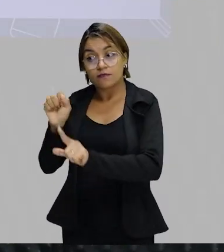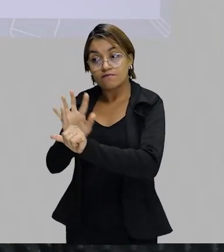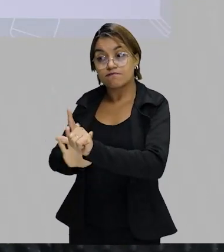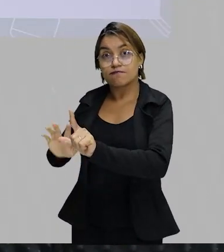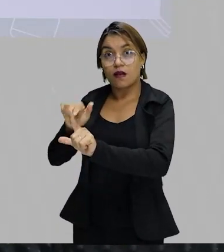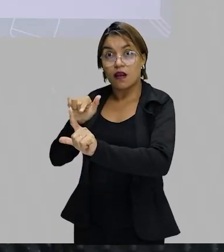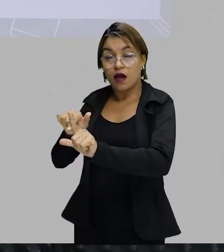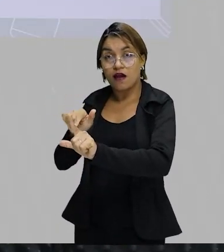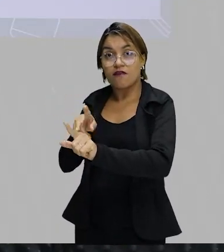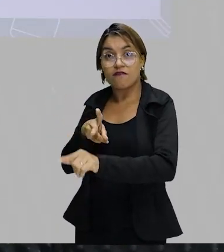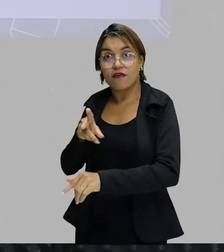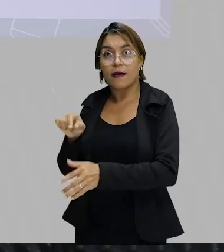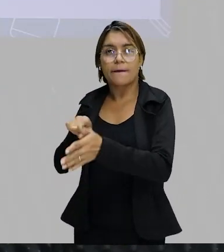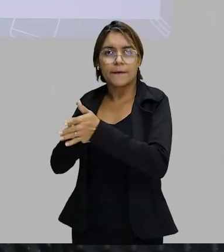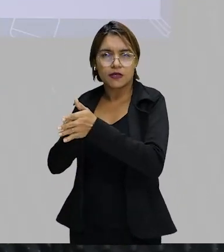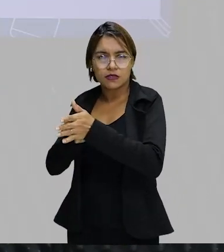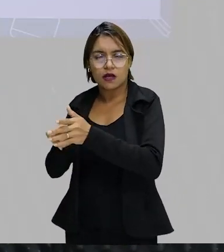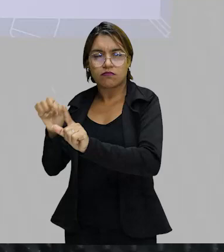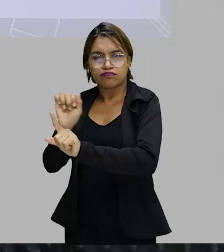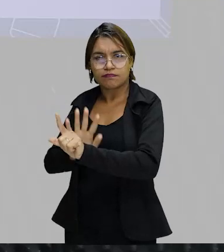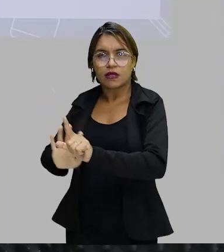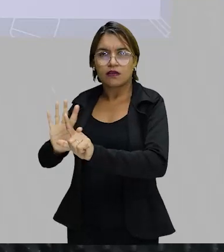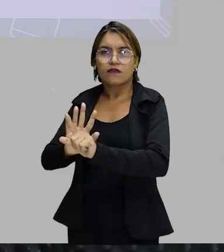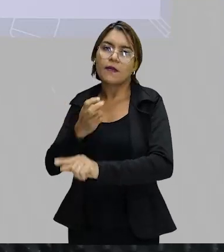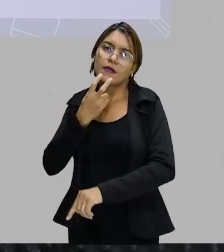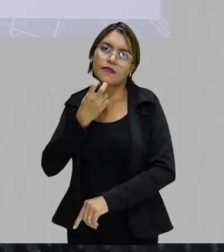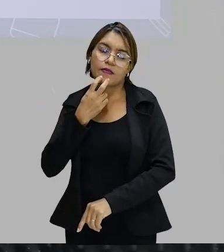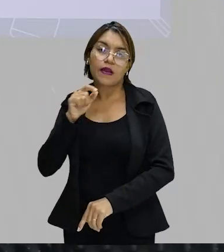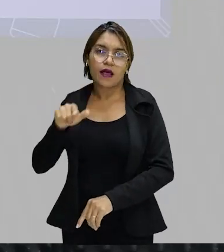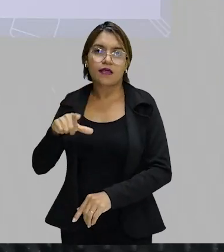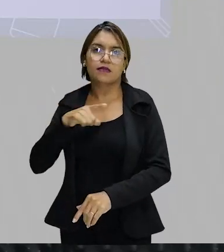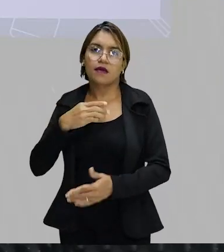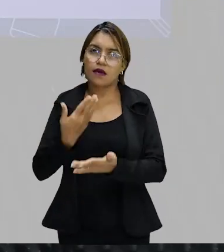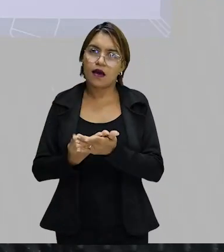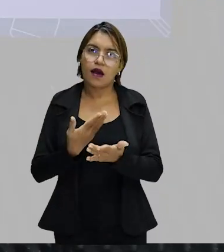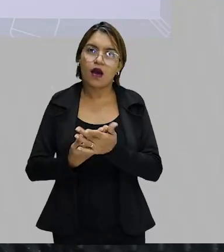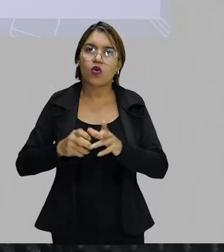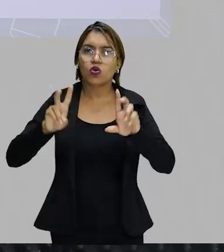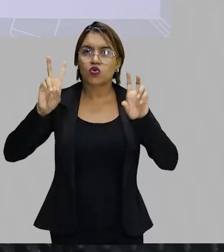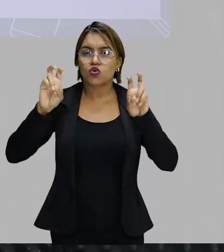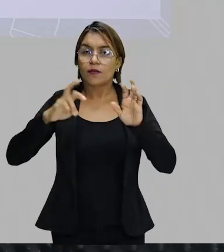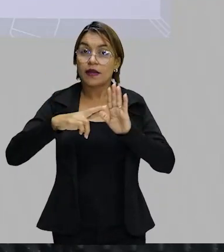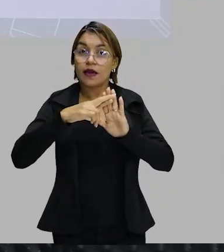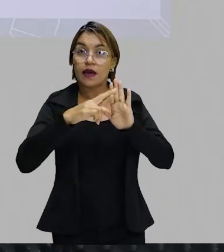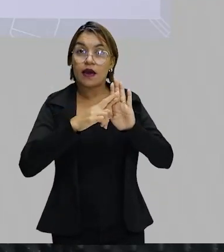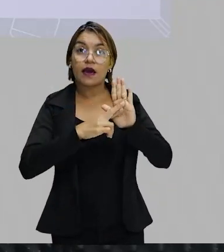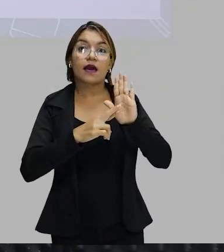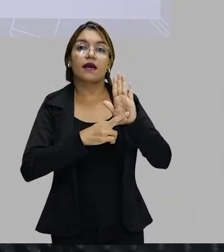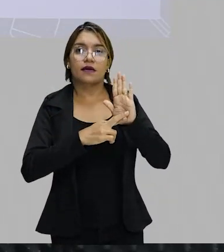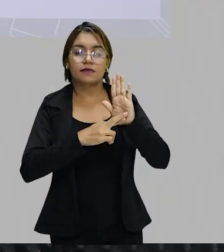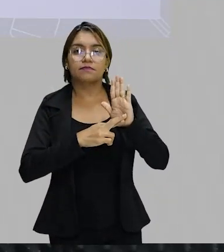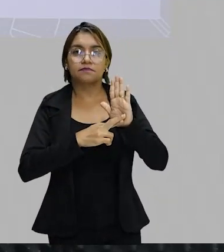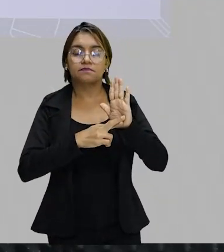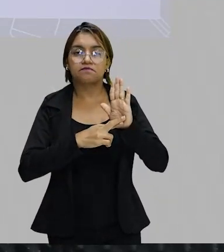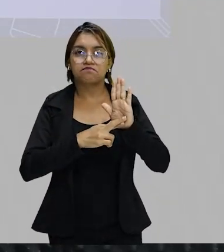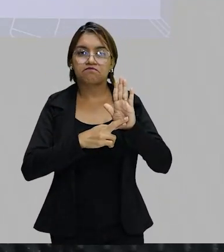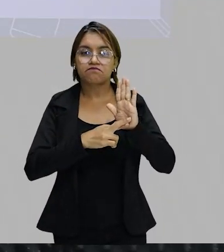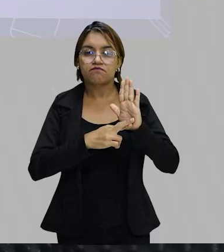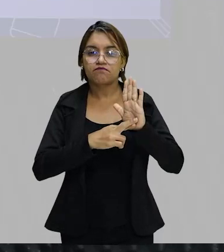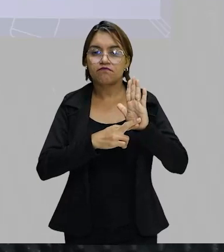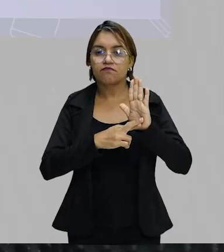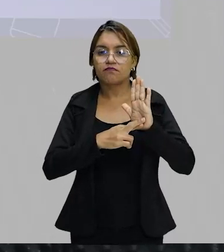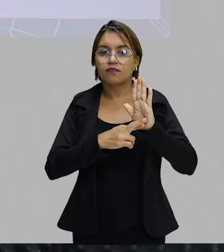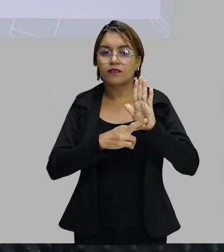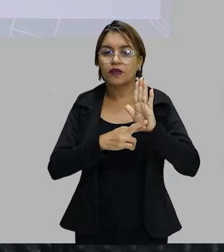Gonçalves Dias nós temos aulas que falam sobre a regra da implicação, da condicional, ou a regra